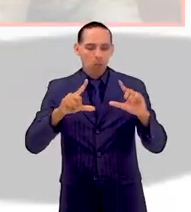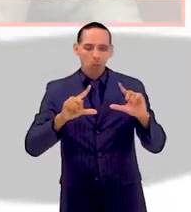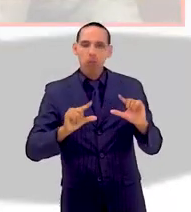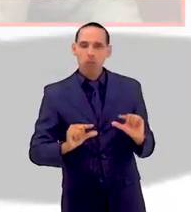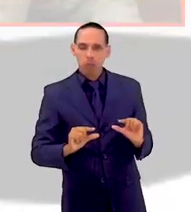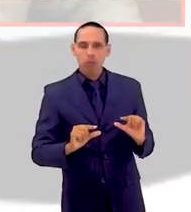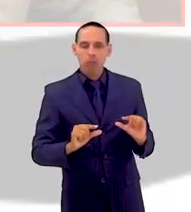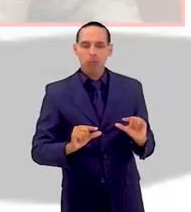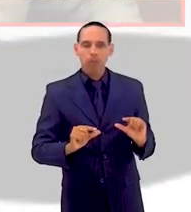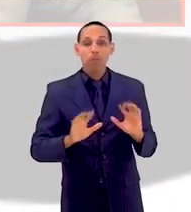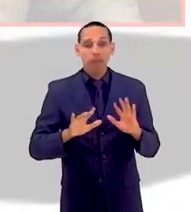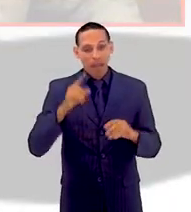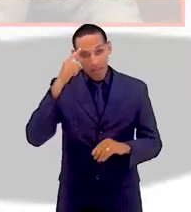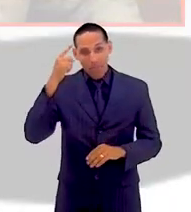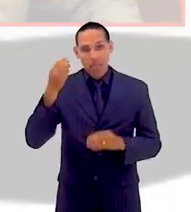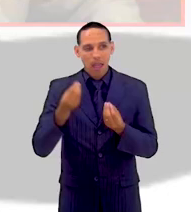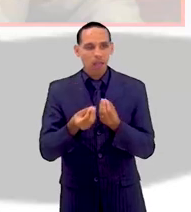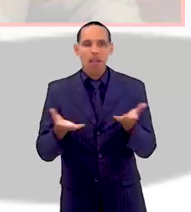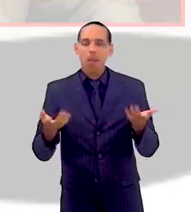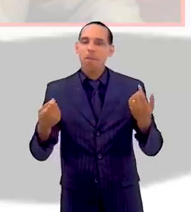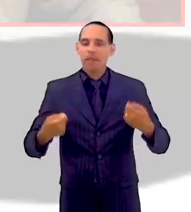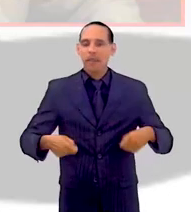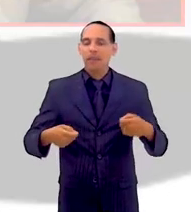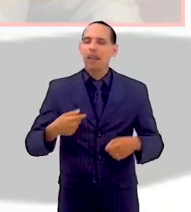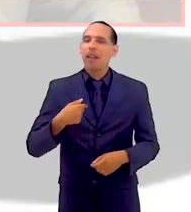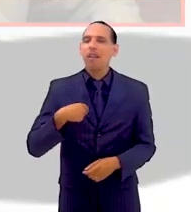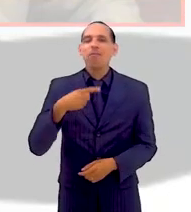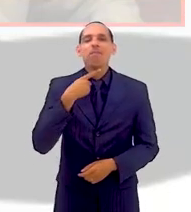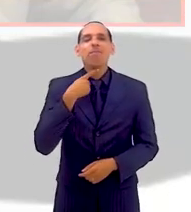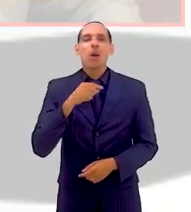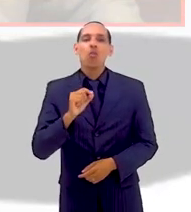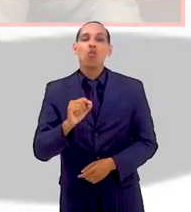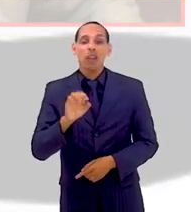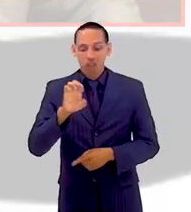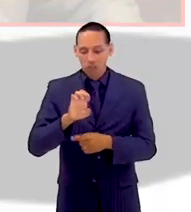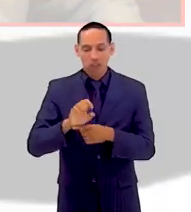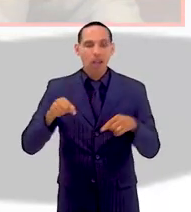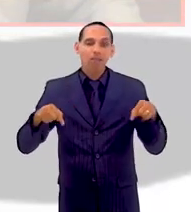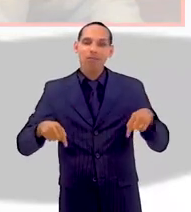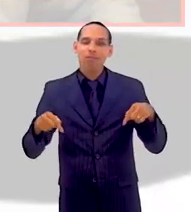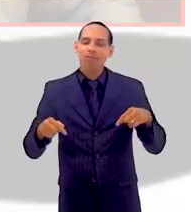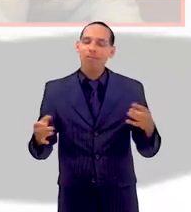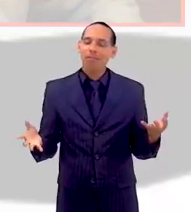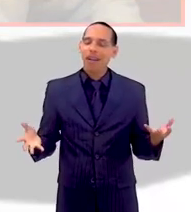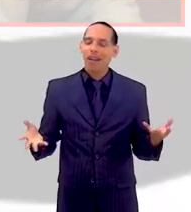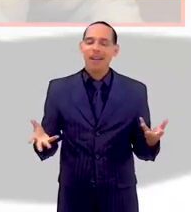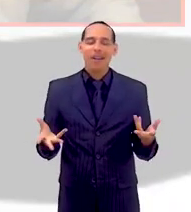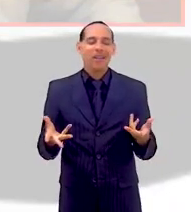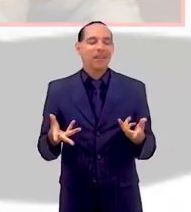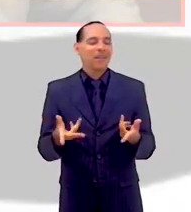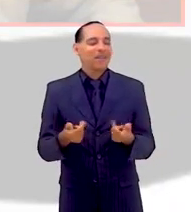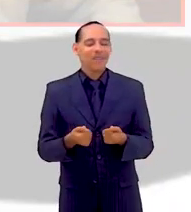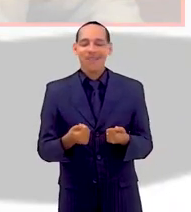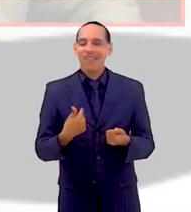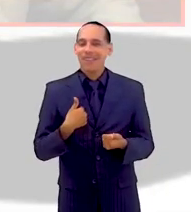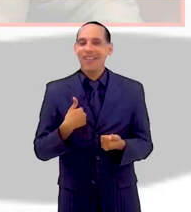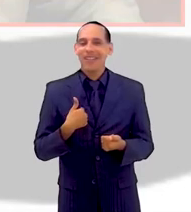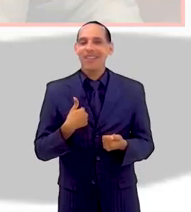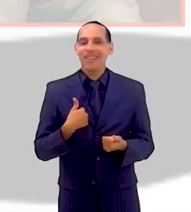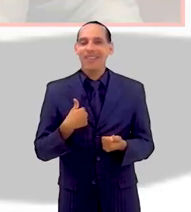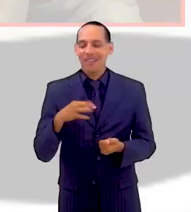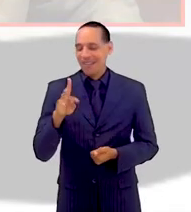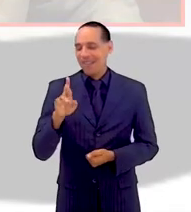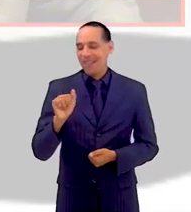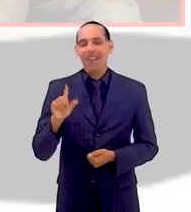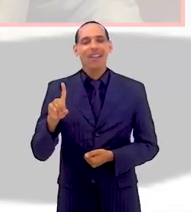reduzido. Eu tenho desejo, né? O nosso estado é tão maravilhoso, e eu sou uma entusiasta do